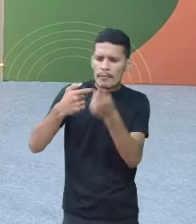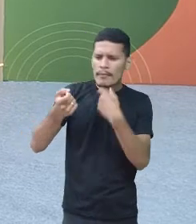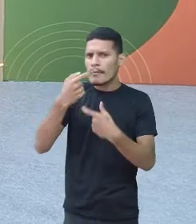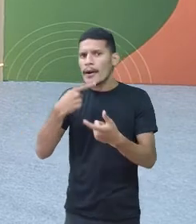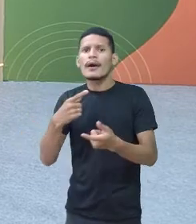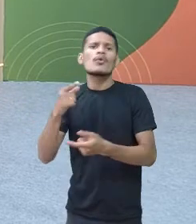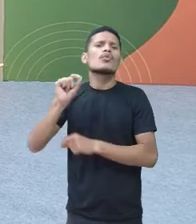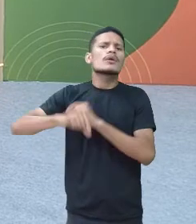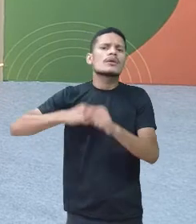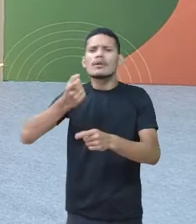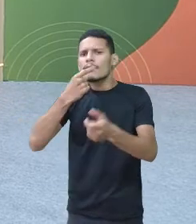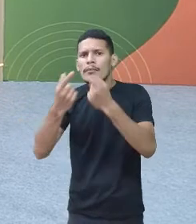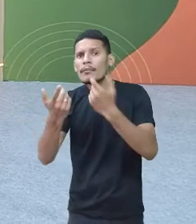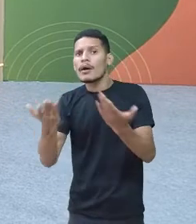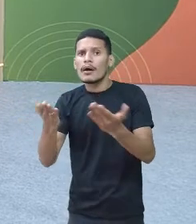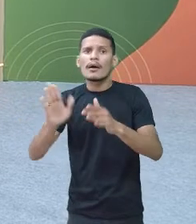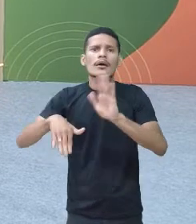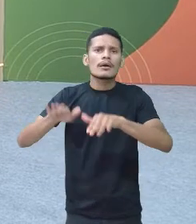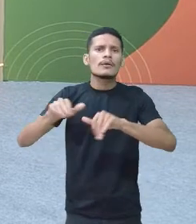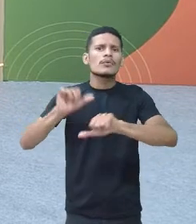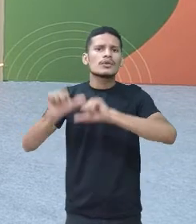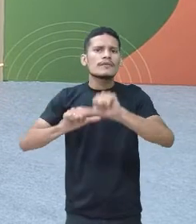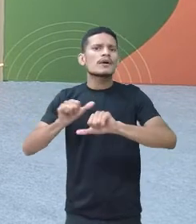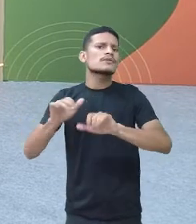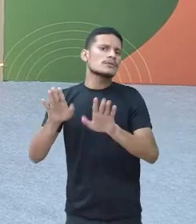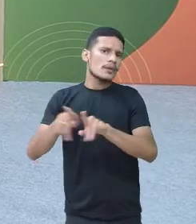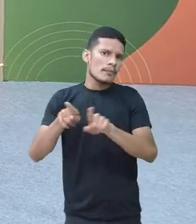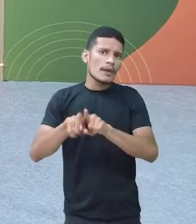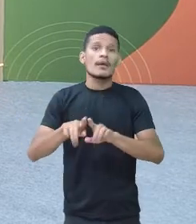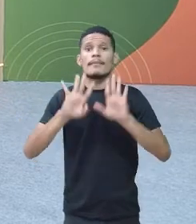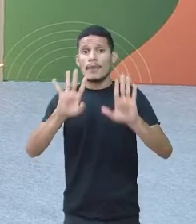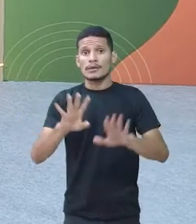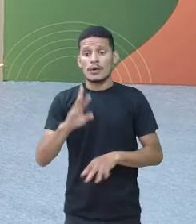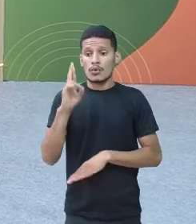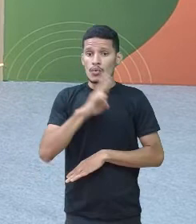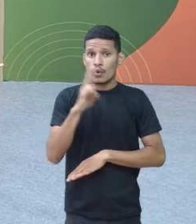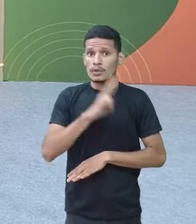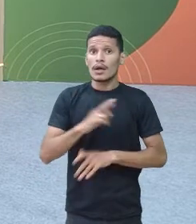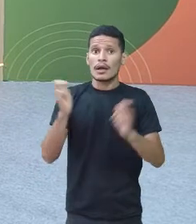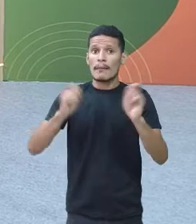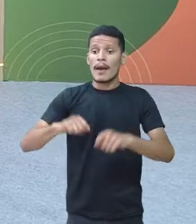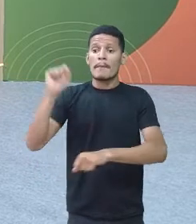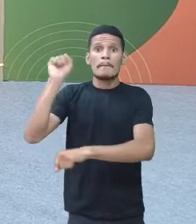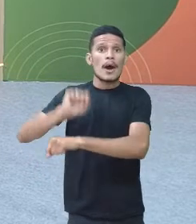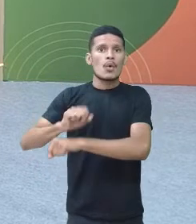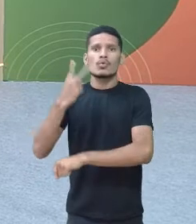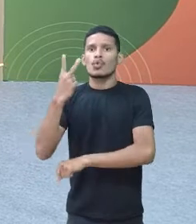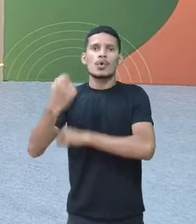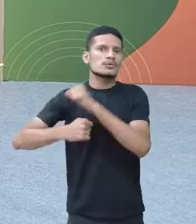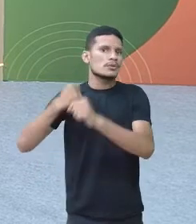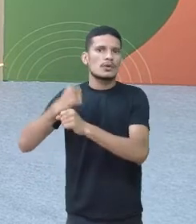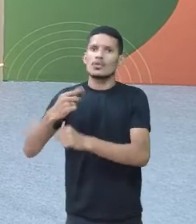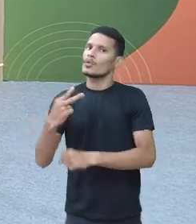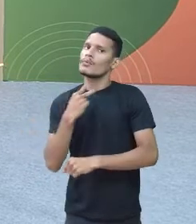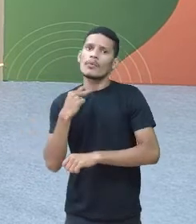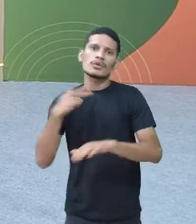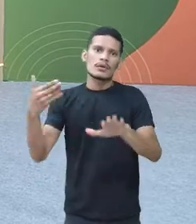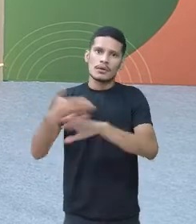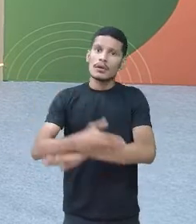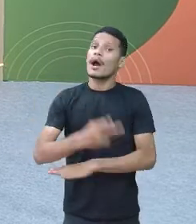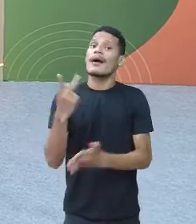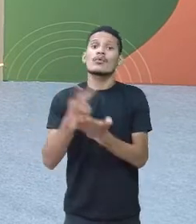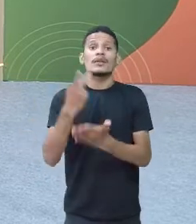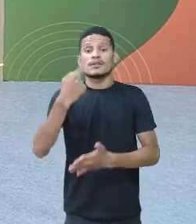foi a modificação que ele fez. Então, nesse caso, a Rússia ela ficou banida por 2 anos. E aí aconteceu uma coisa que eu